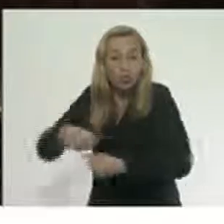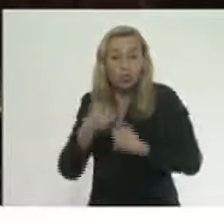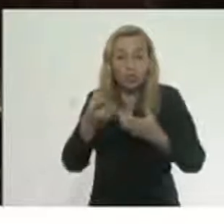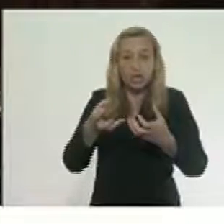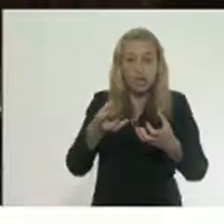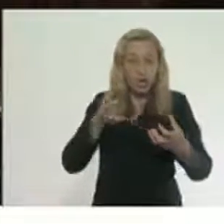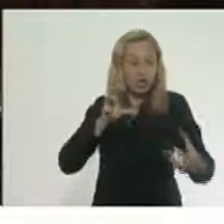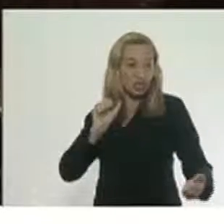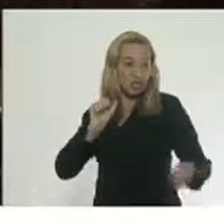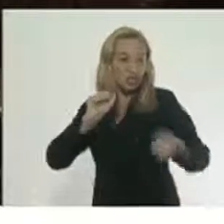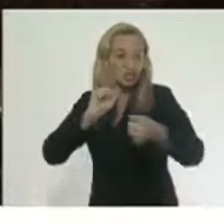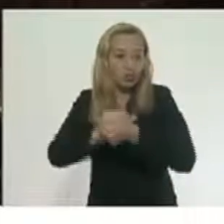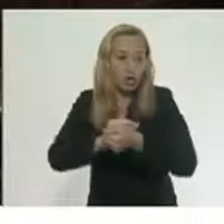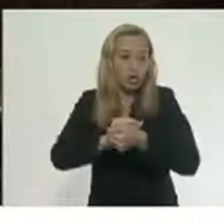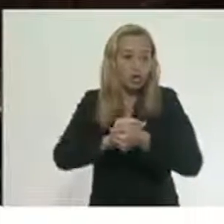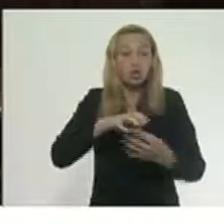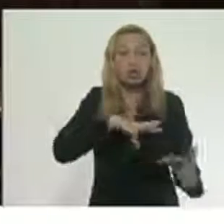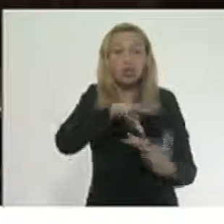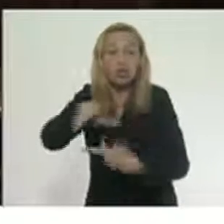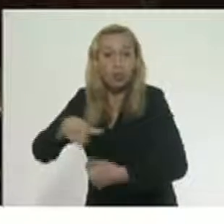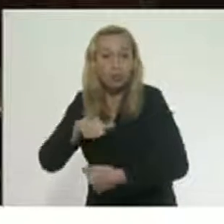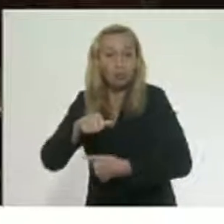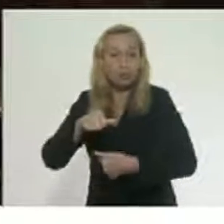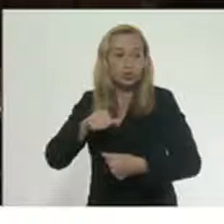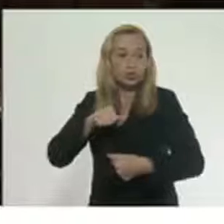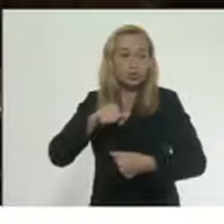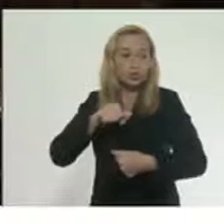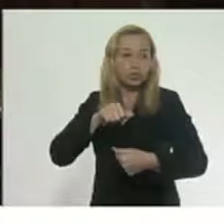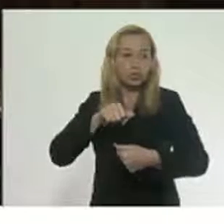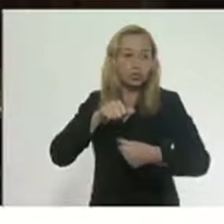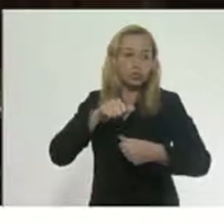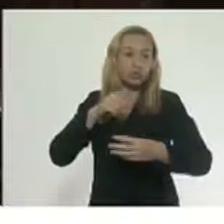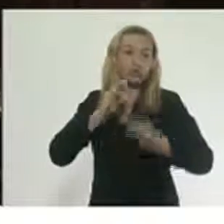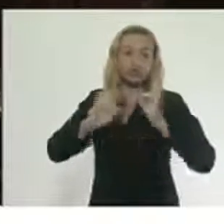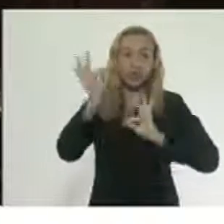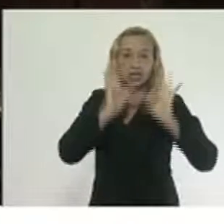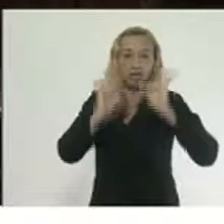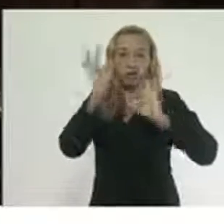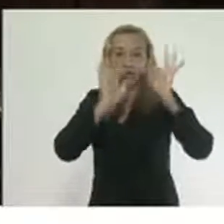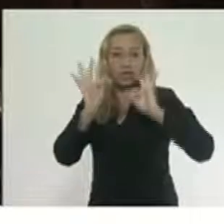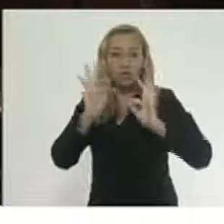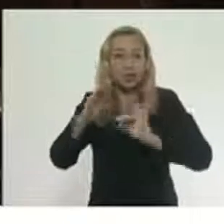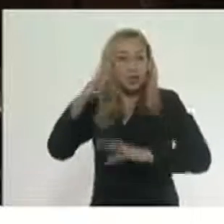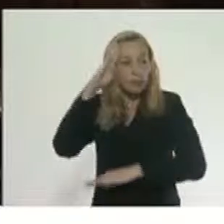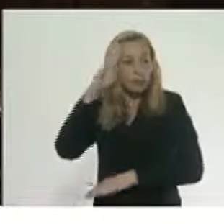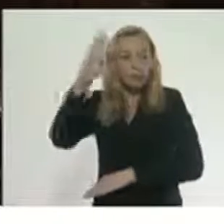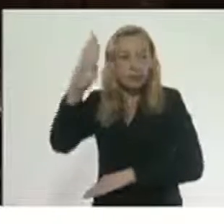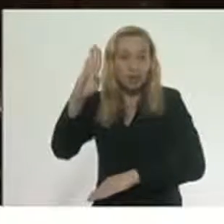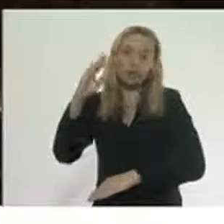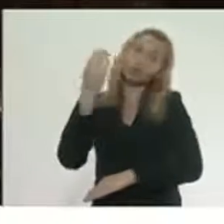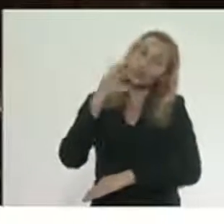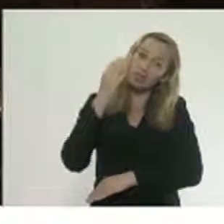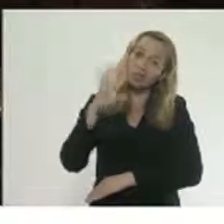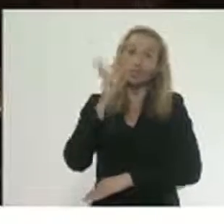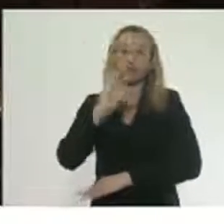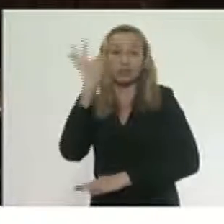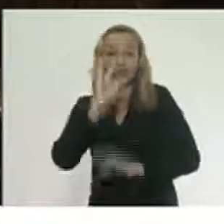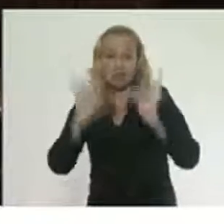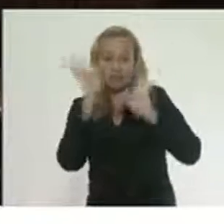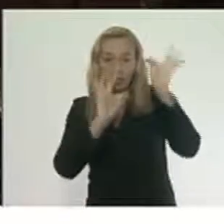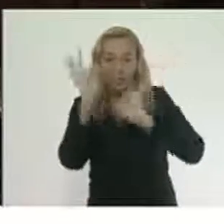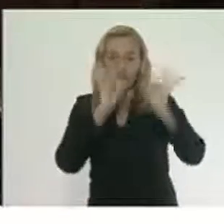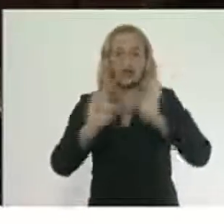lógica internacionalista, no mundo globalizado, de forma autônoma, depende fundamentalmente da produção de ciência, de conhecimento,